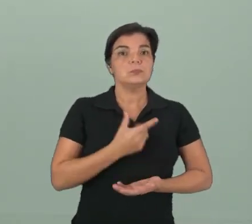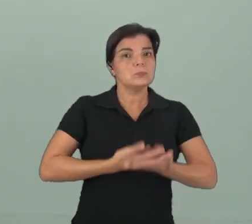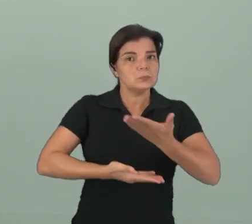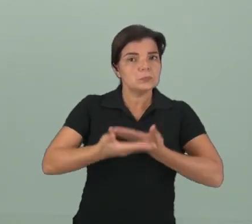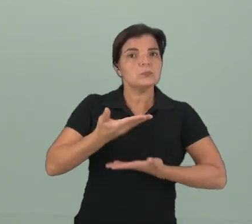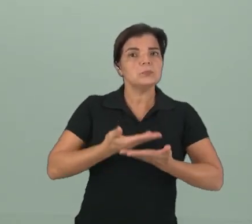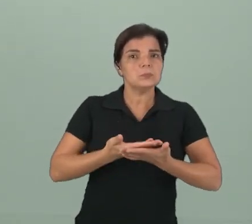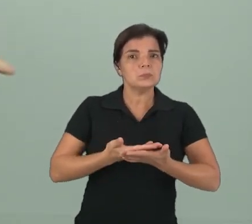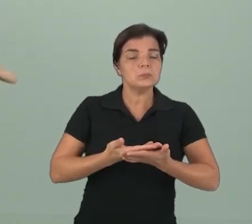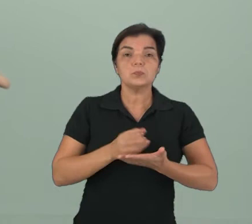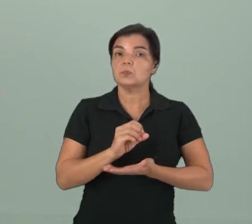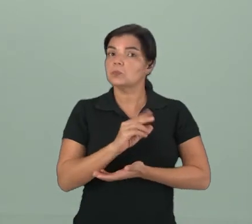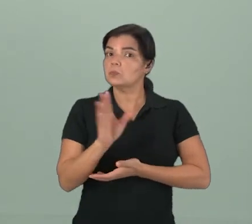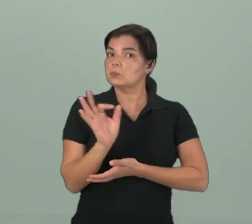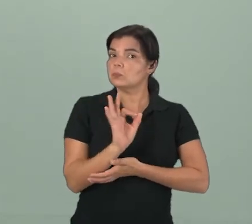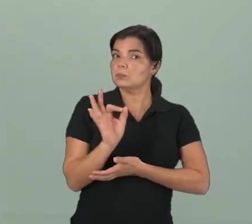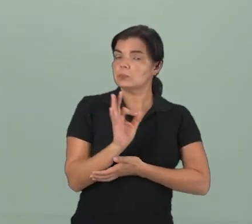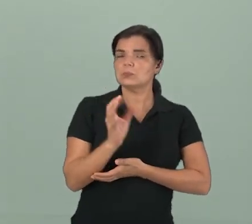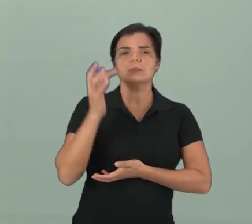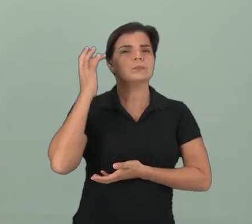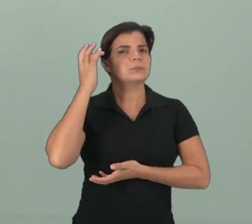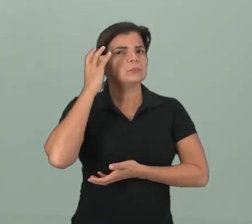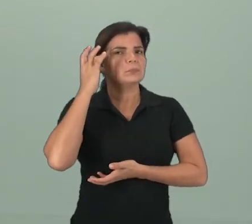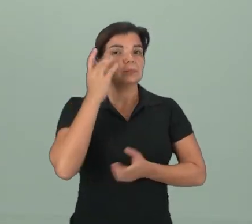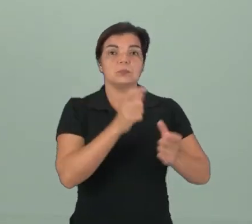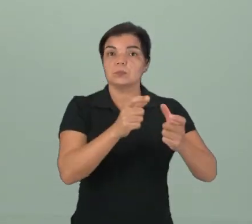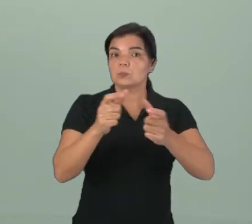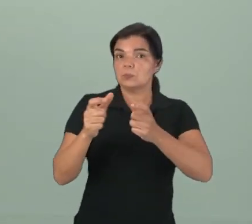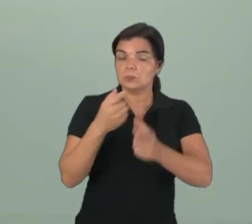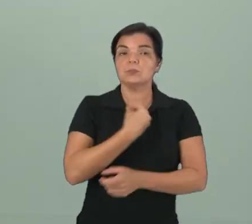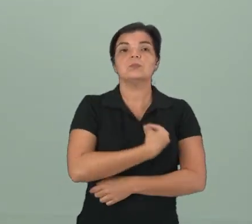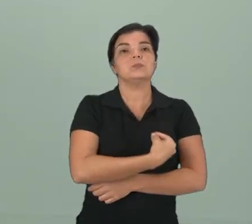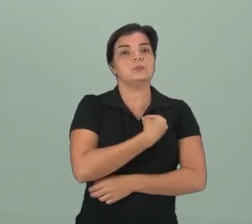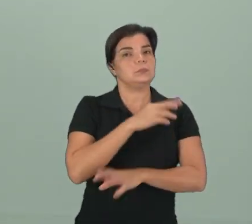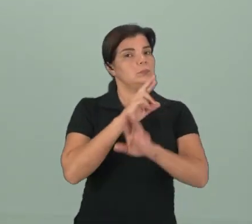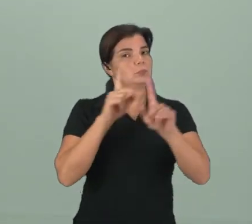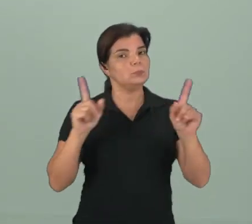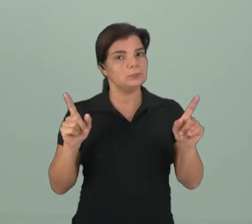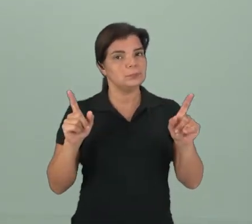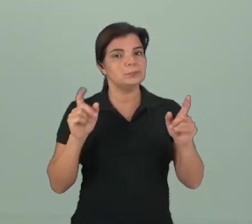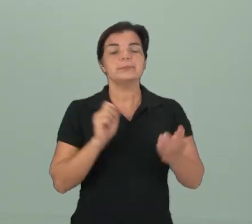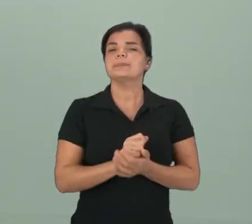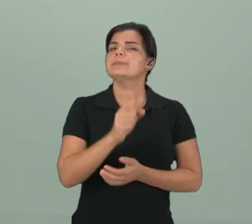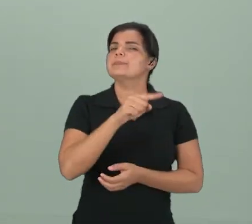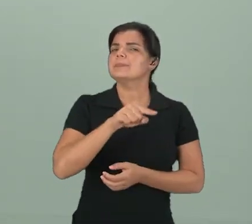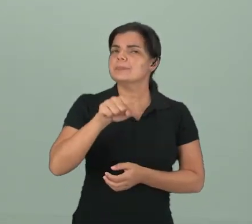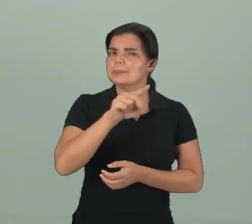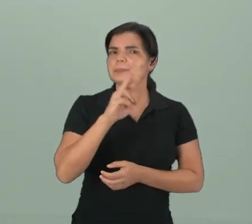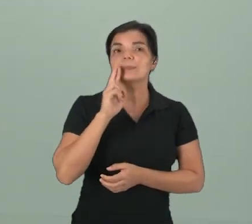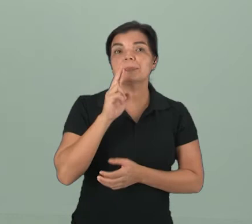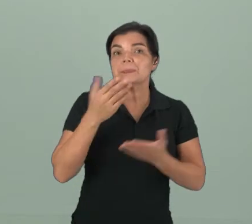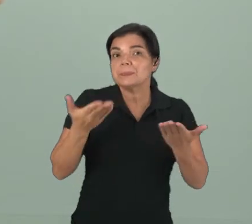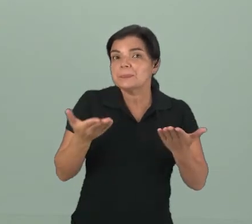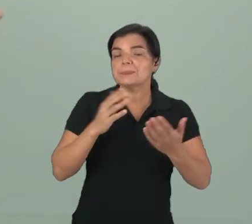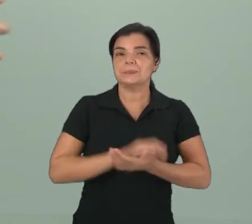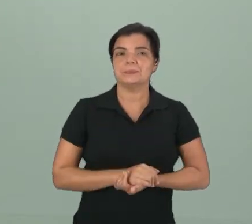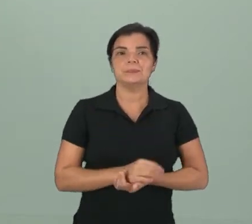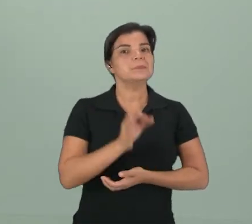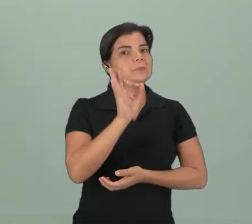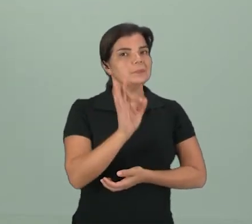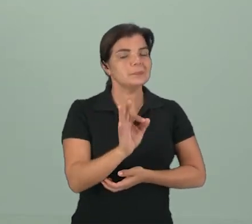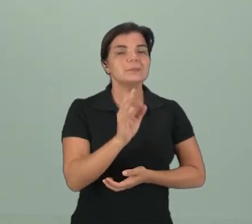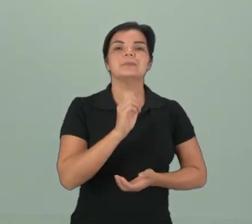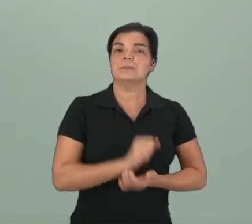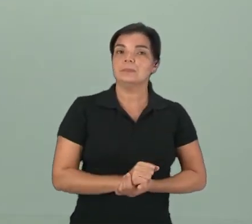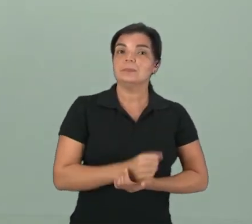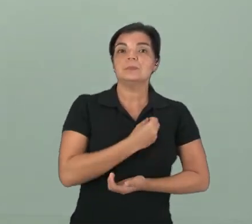relação em comum? Ou não? Ou será que os ambientes em que eles vivem é diferente? O que você me diz aí de casa? Certo, muito